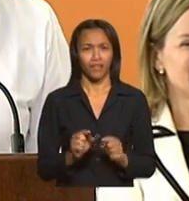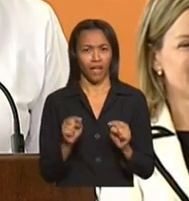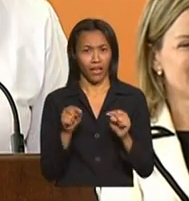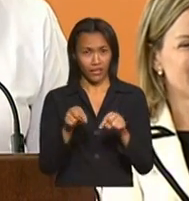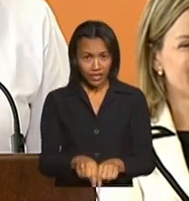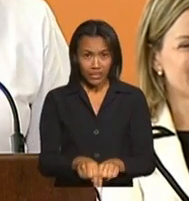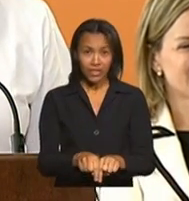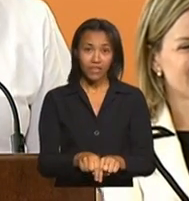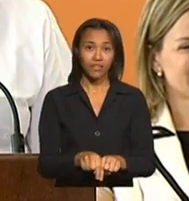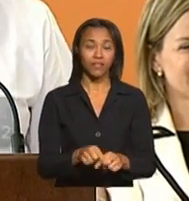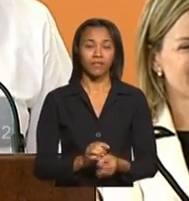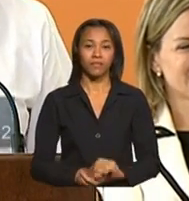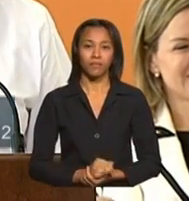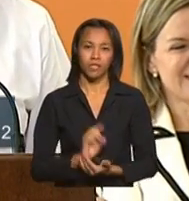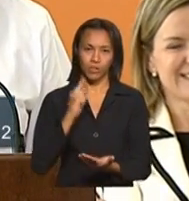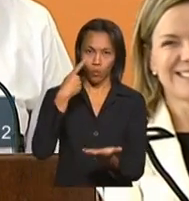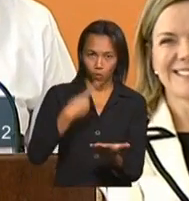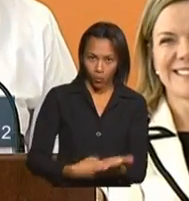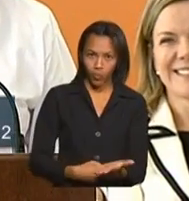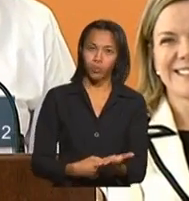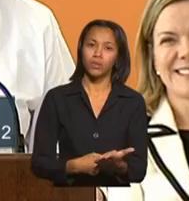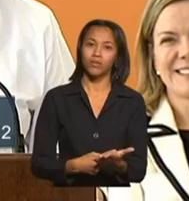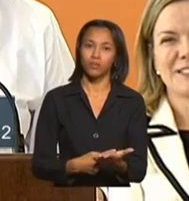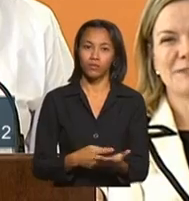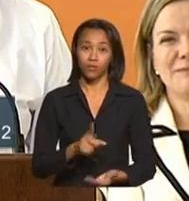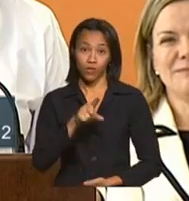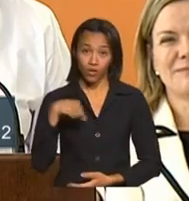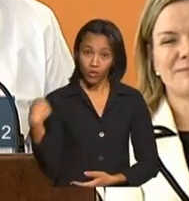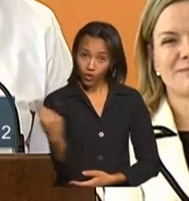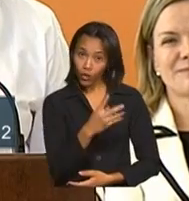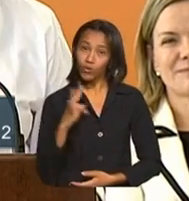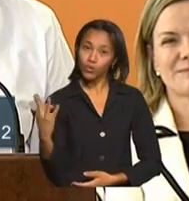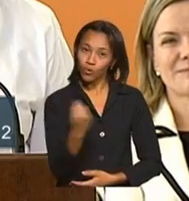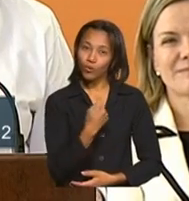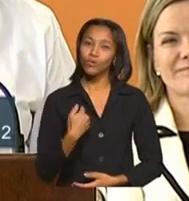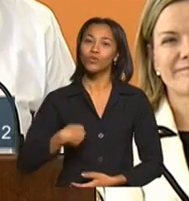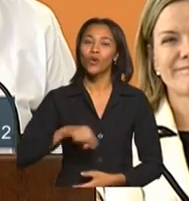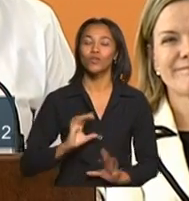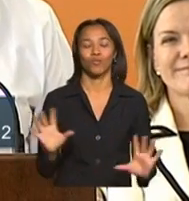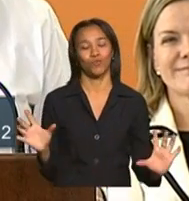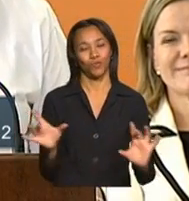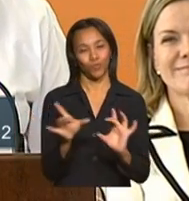nessa atividade, nesse pacto, nós todos estamos de um só lado.